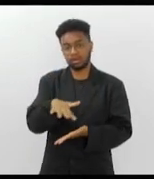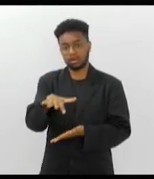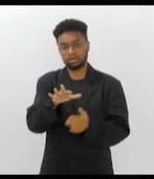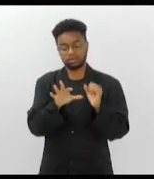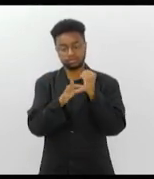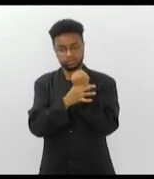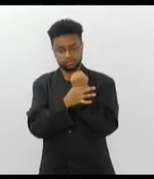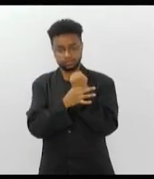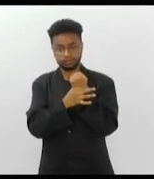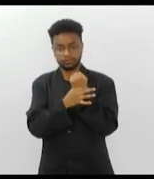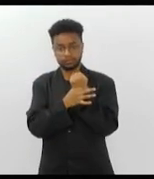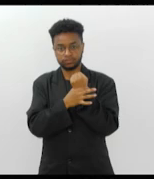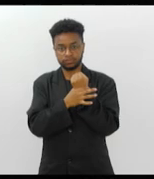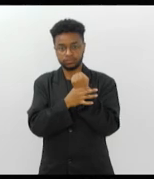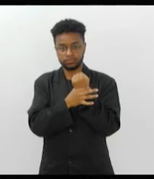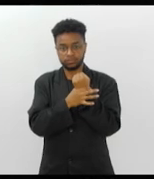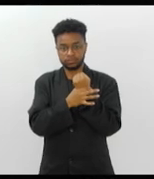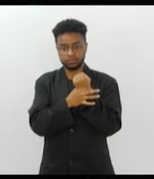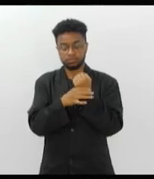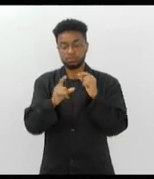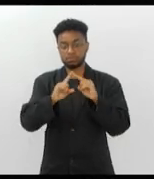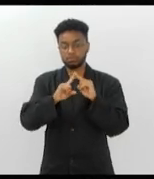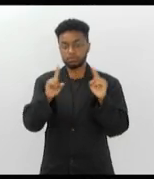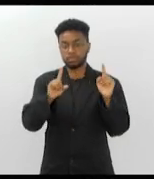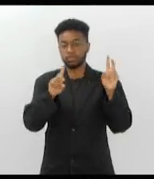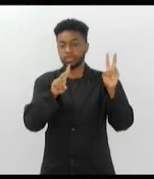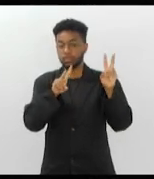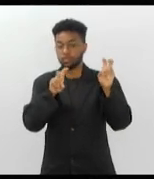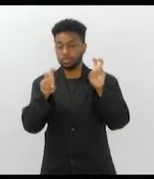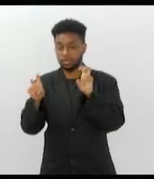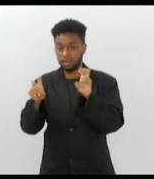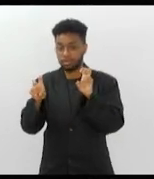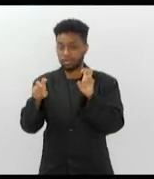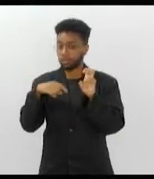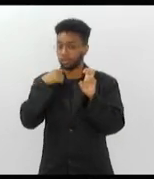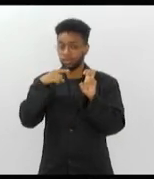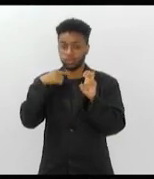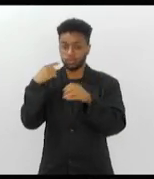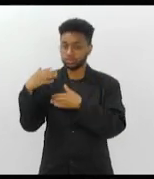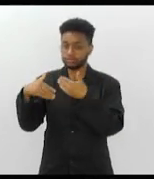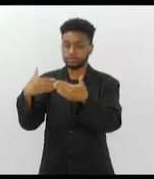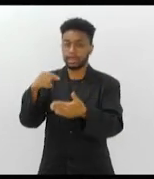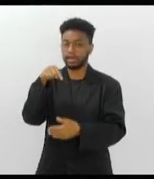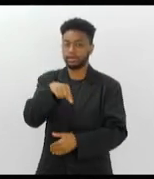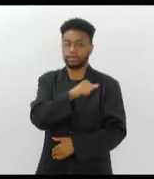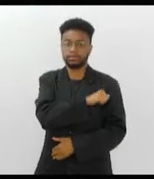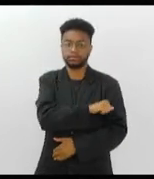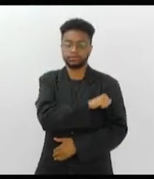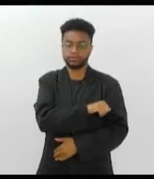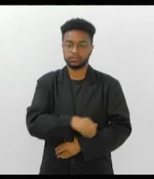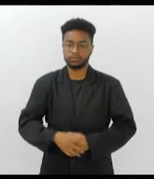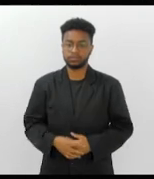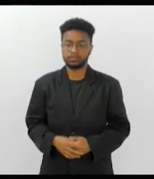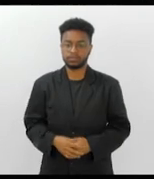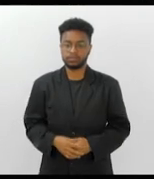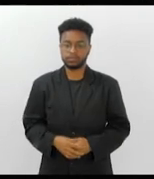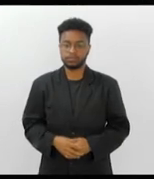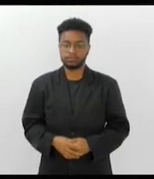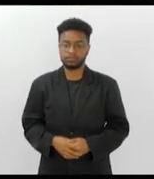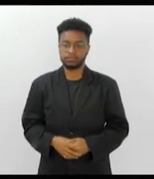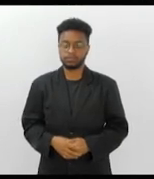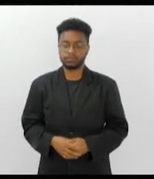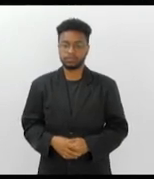segurança, o tema não avança no nosso Estado. Dito isso,